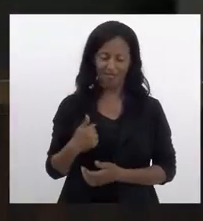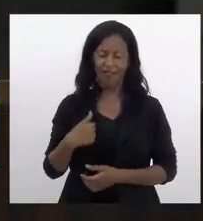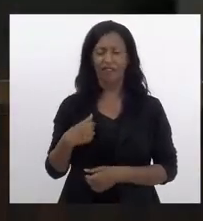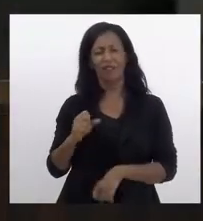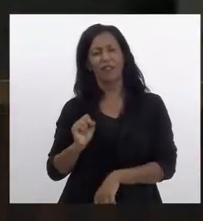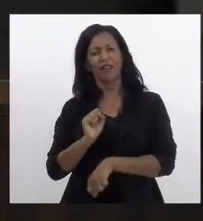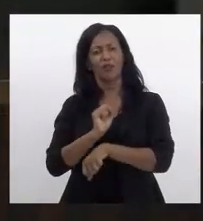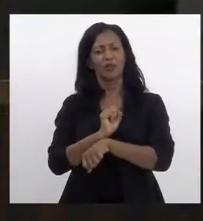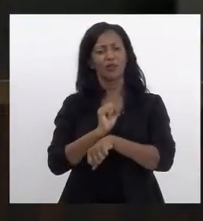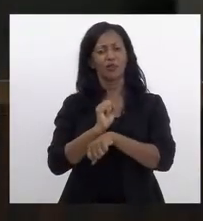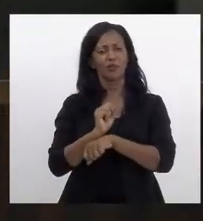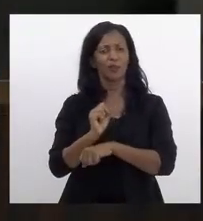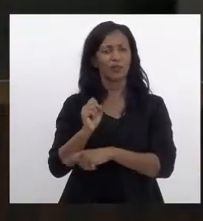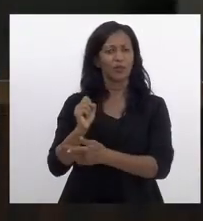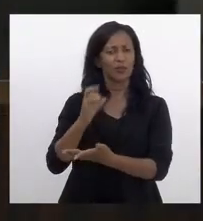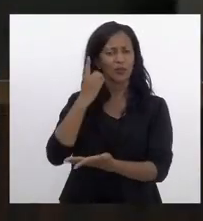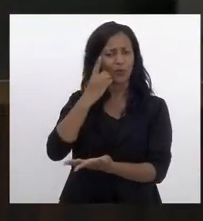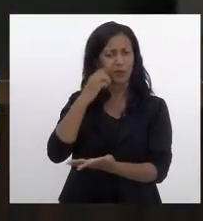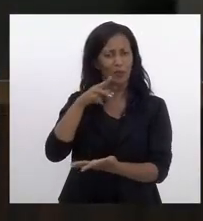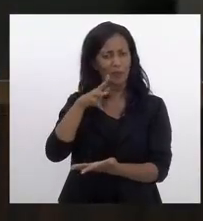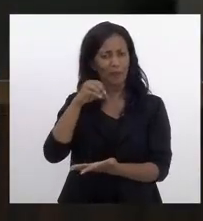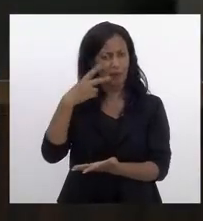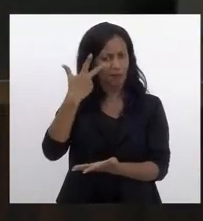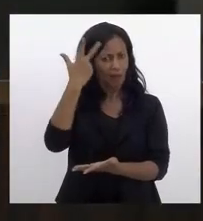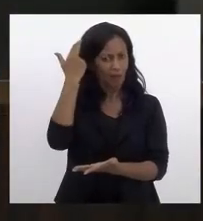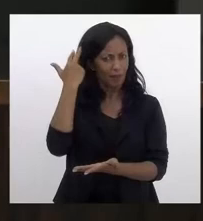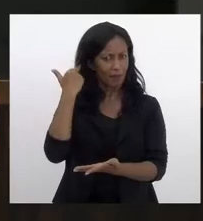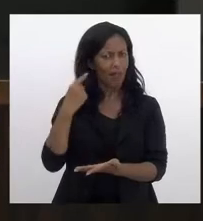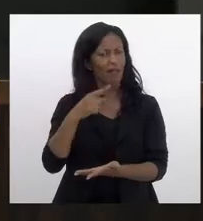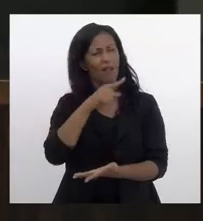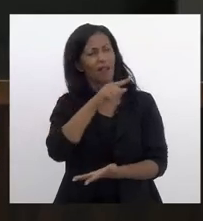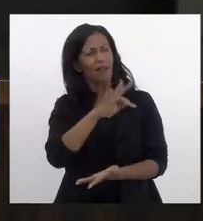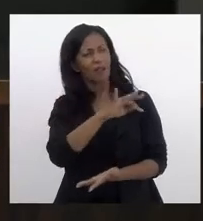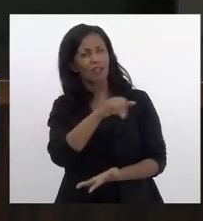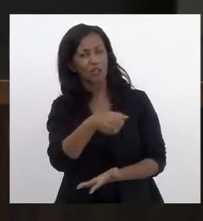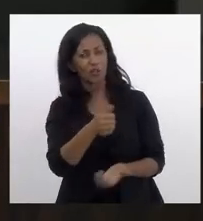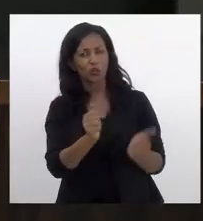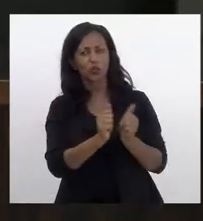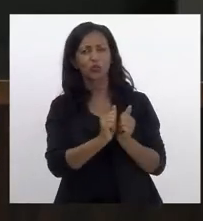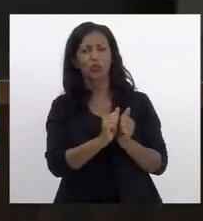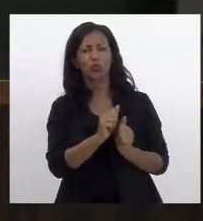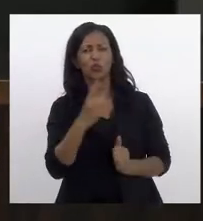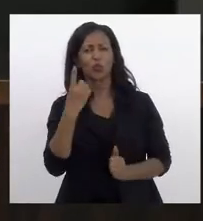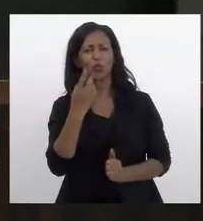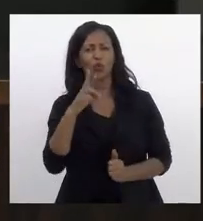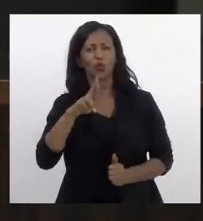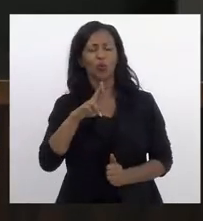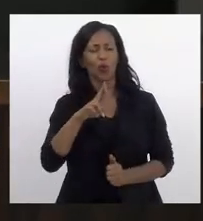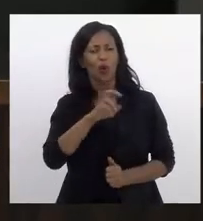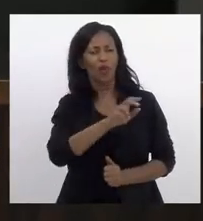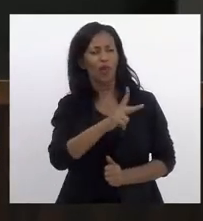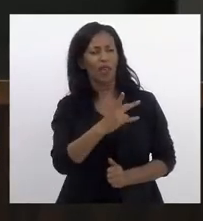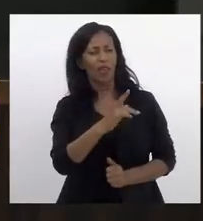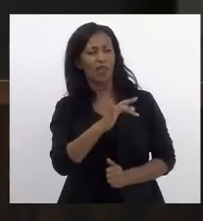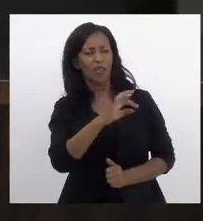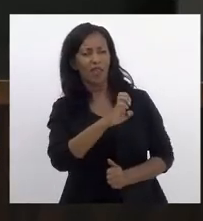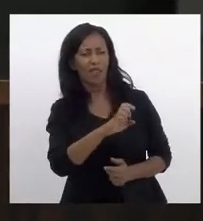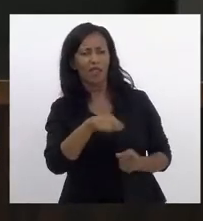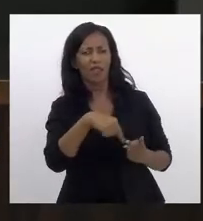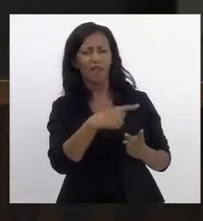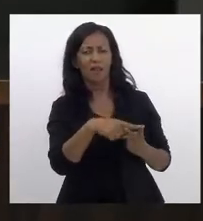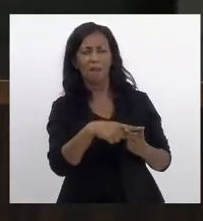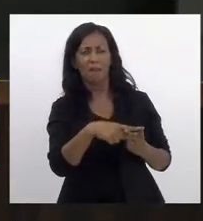o deputado Marcelo Cabeleireiro lá no TJ, com a presença do doutor Henrique. Eu e o doutor Hariman, doutor Henrique,